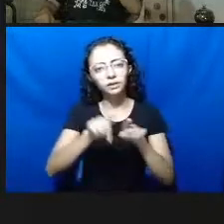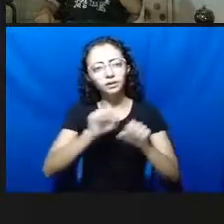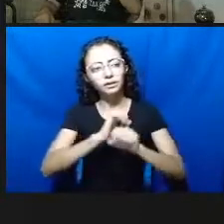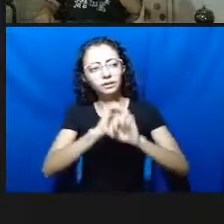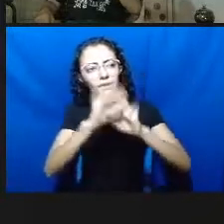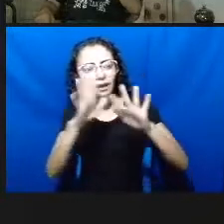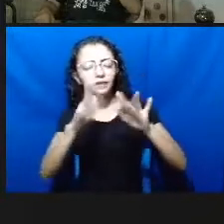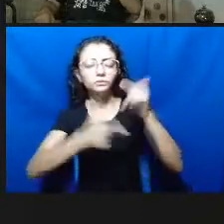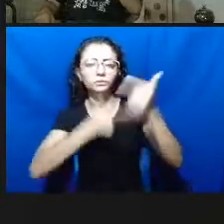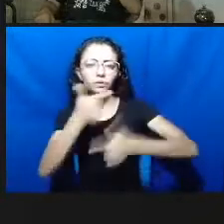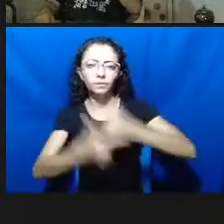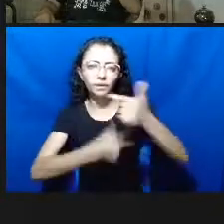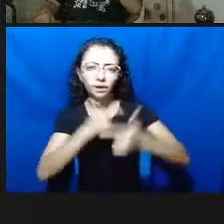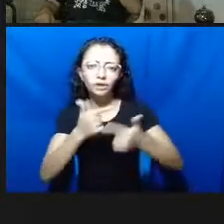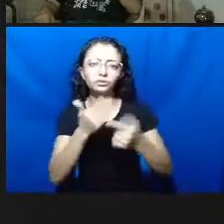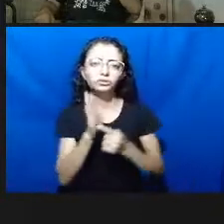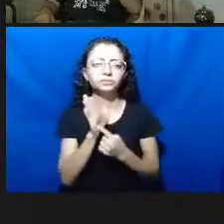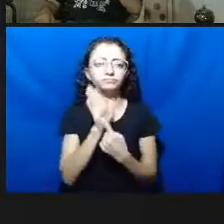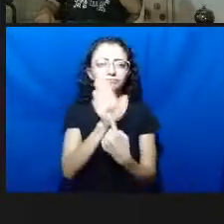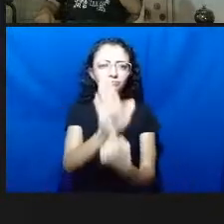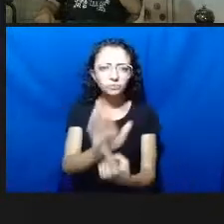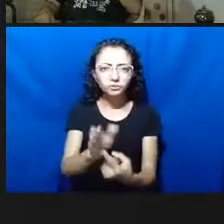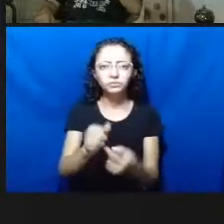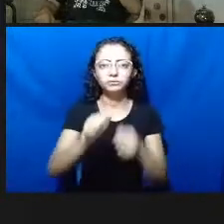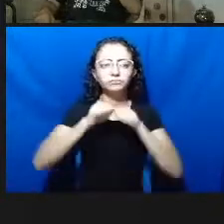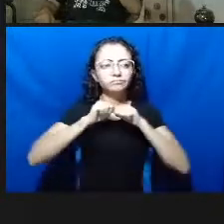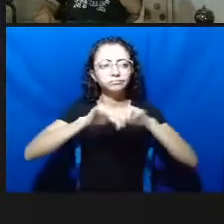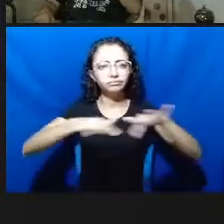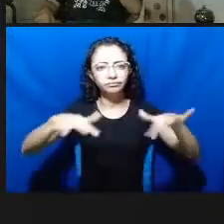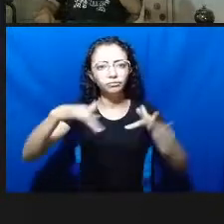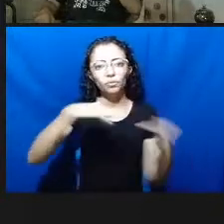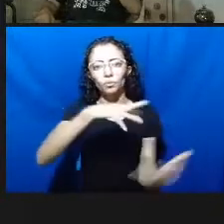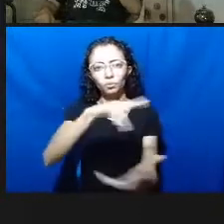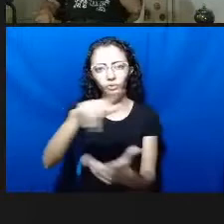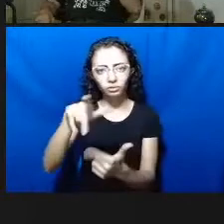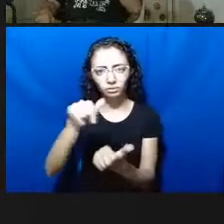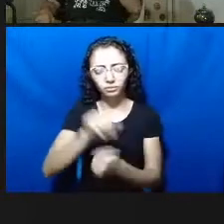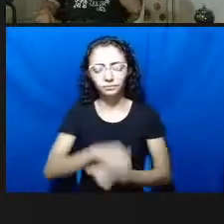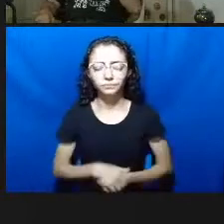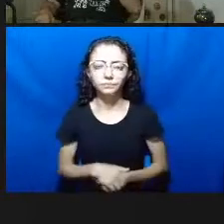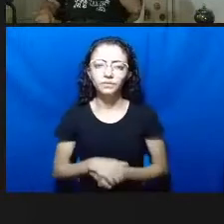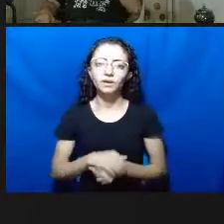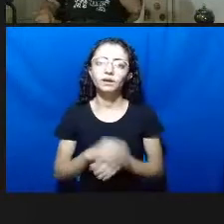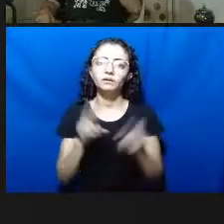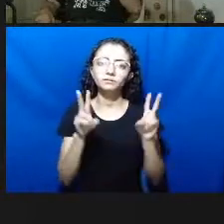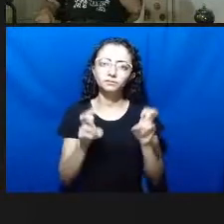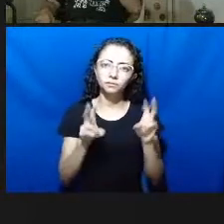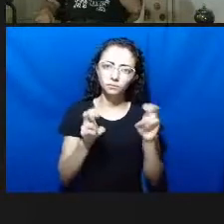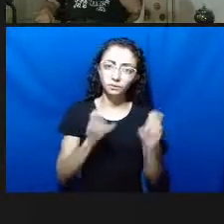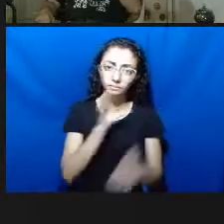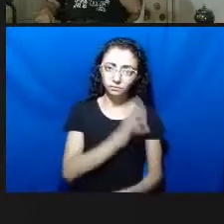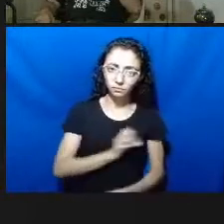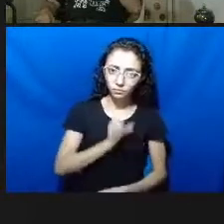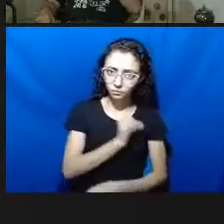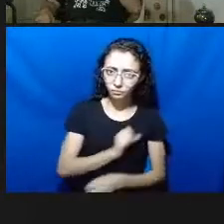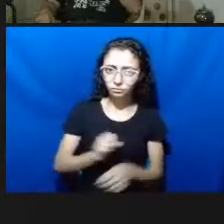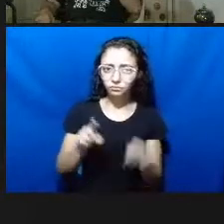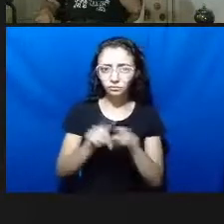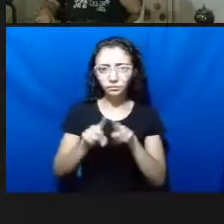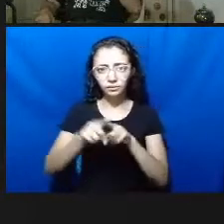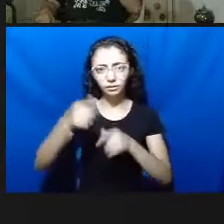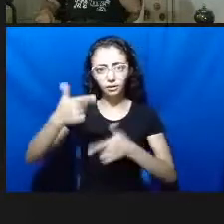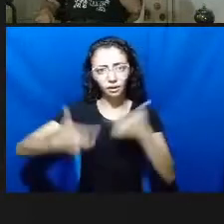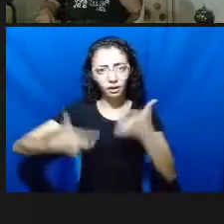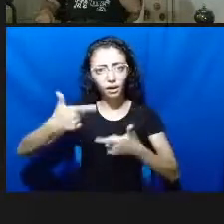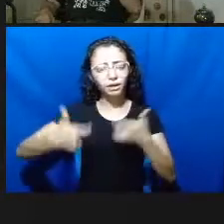para dimensão mundial, entendeu? É um trabalho que fala de amor e de guerra, né? De paz e de guerra. Ele é branco,